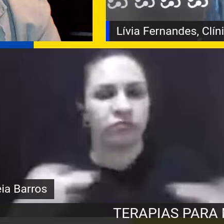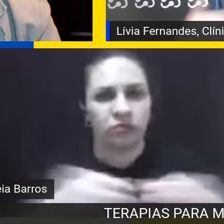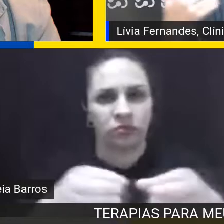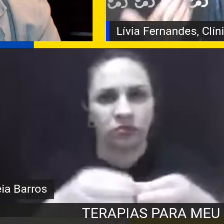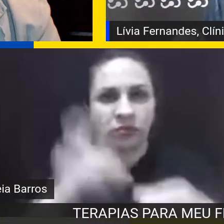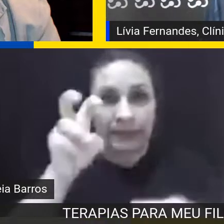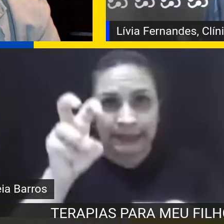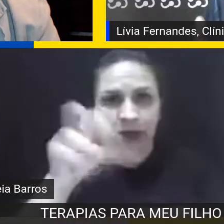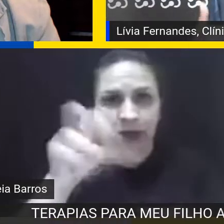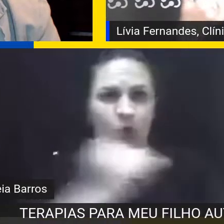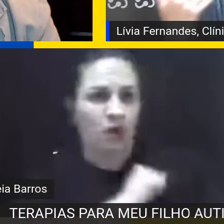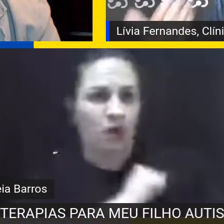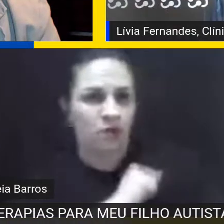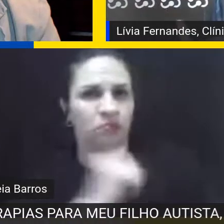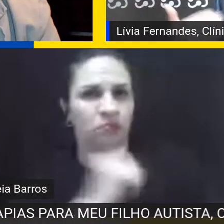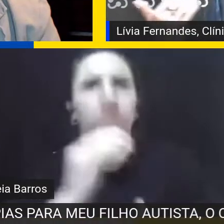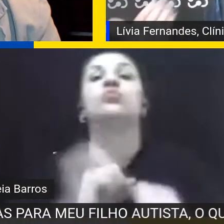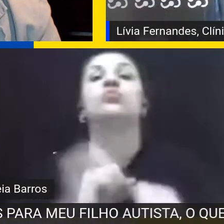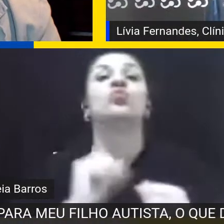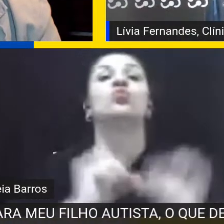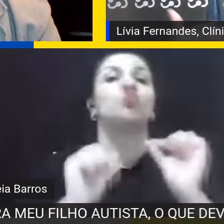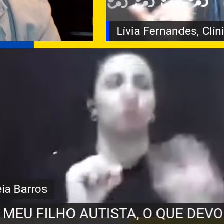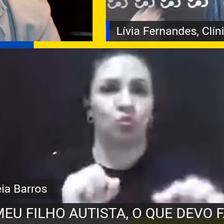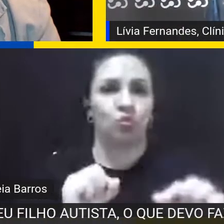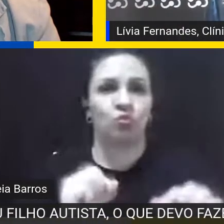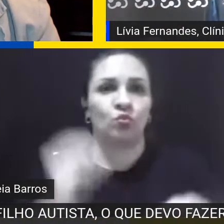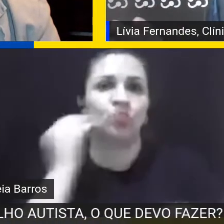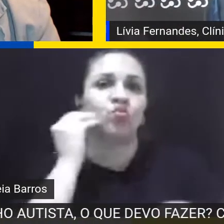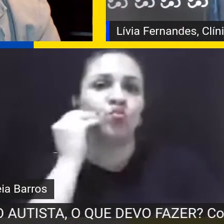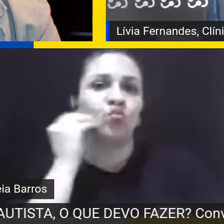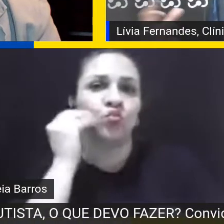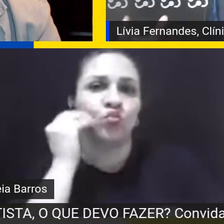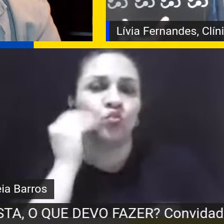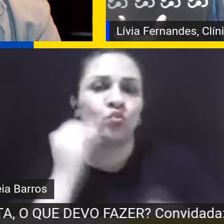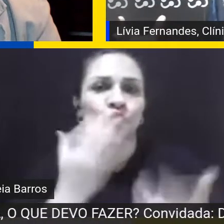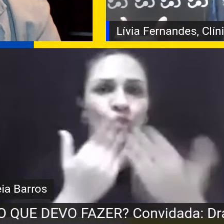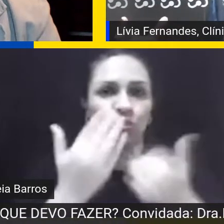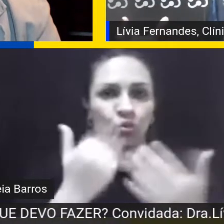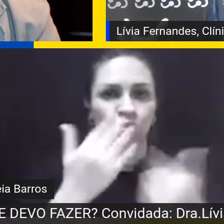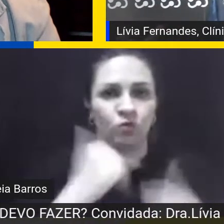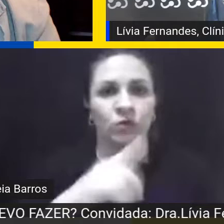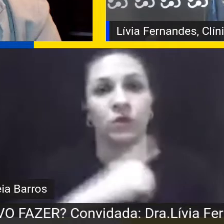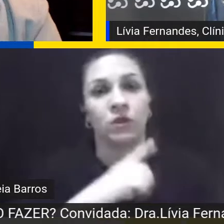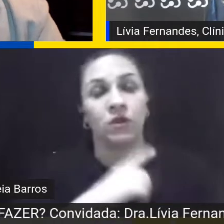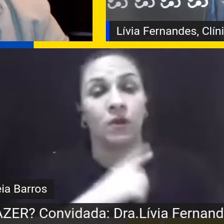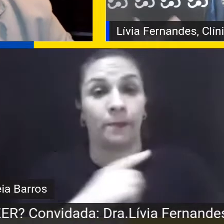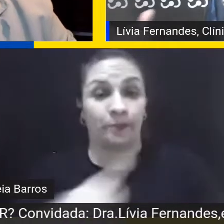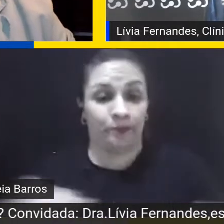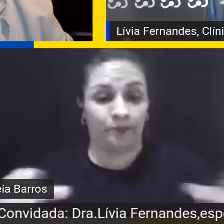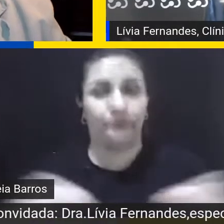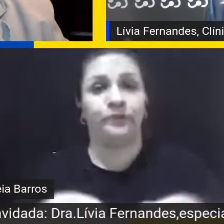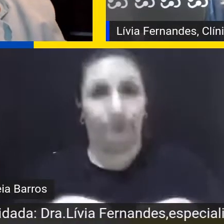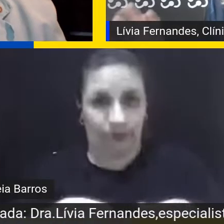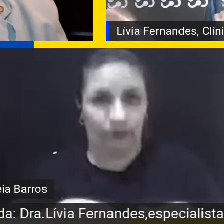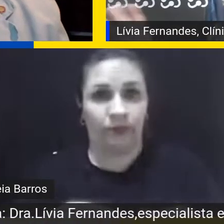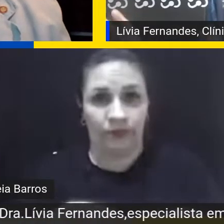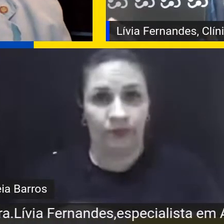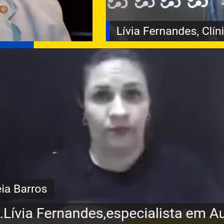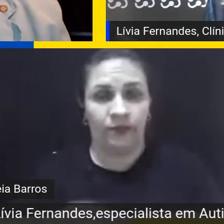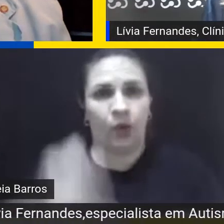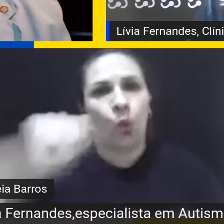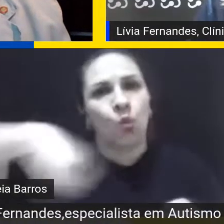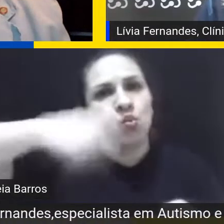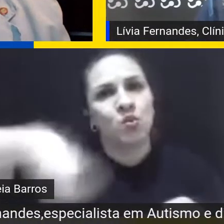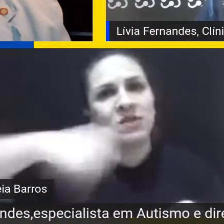coleguinhas, fazem vários experimentos nutricionais. A gente tem uma cozinha